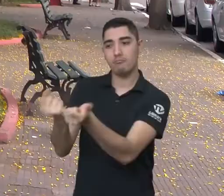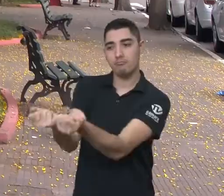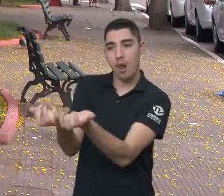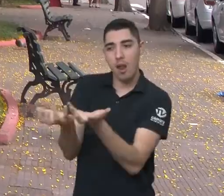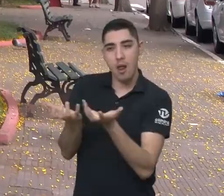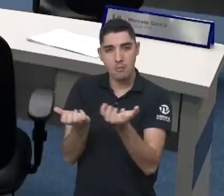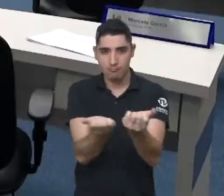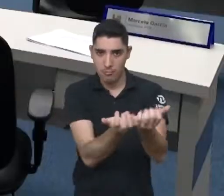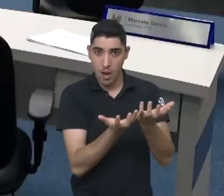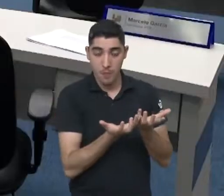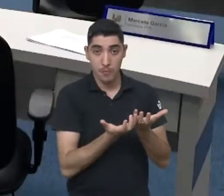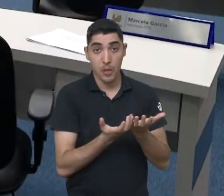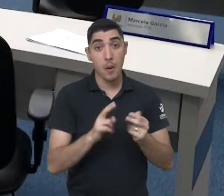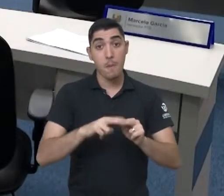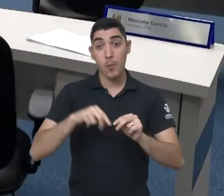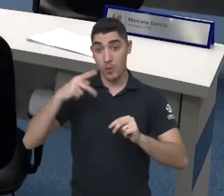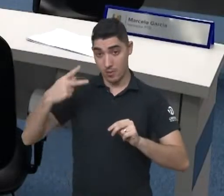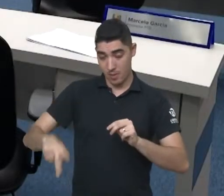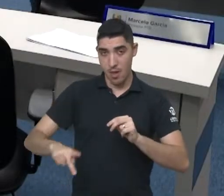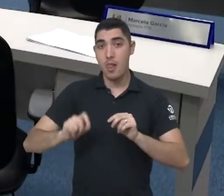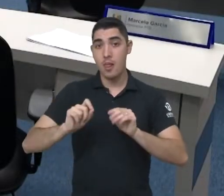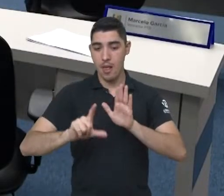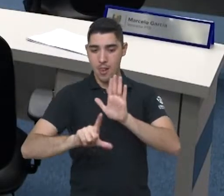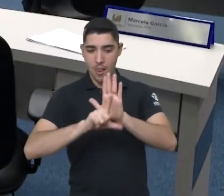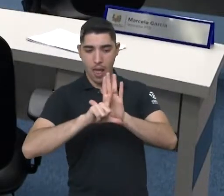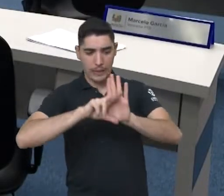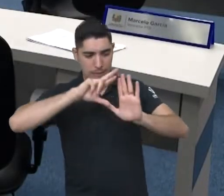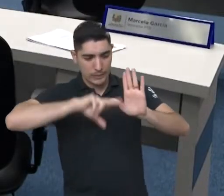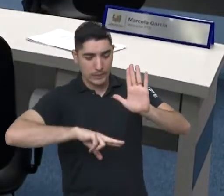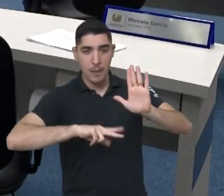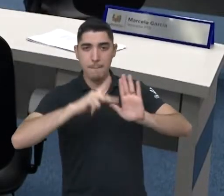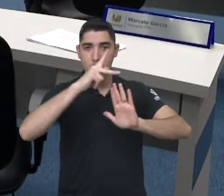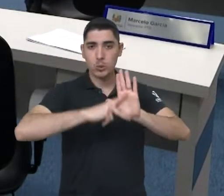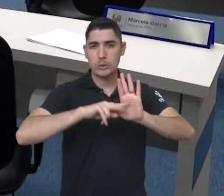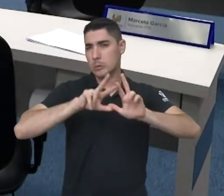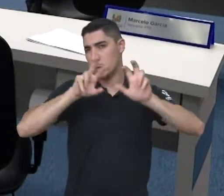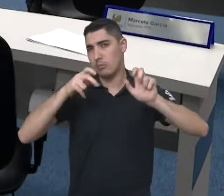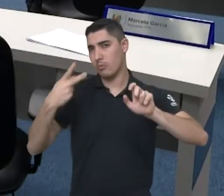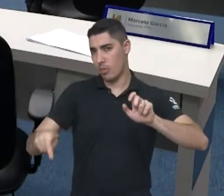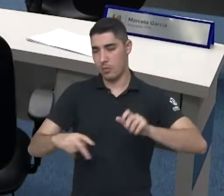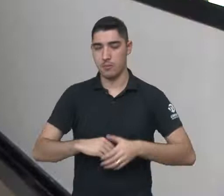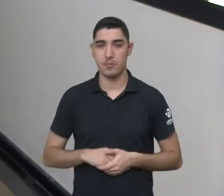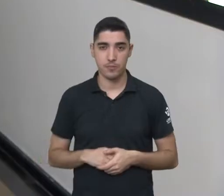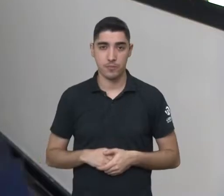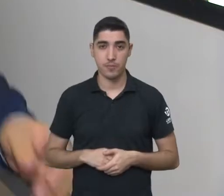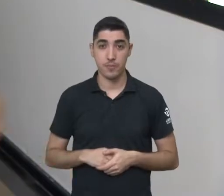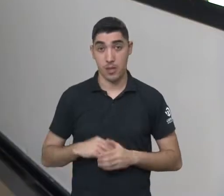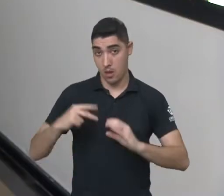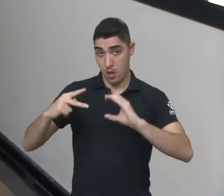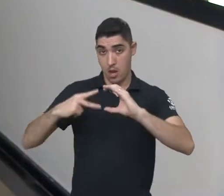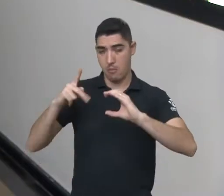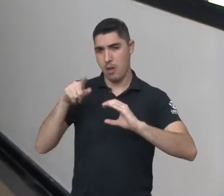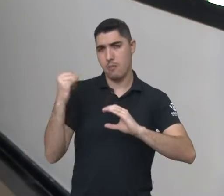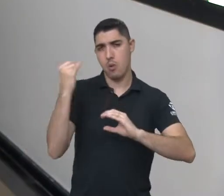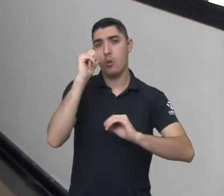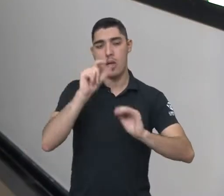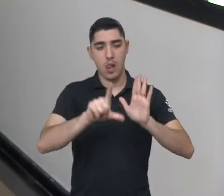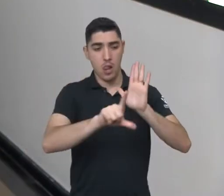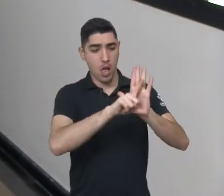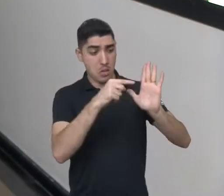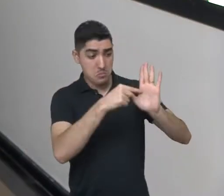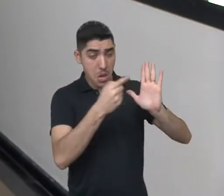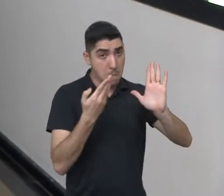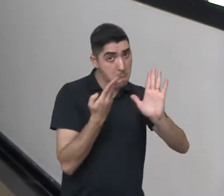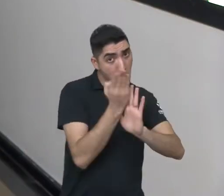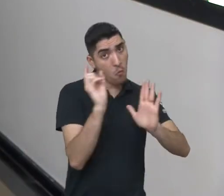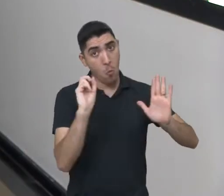da cidade, pois do Legislativo saem discussões de projetos de lei sobre o tema. A Câmara Municipal tem um papel importante, né, na